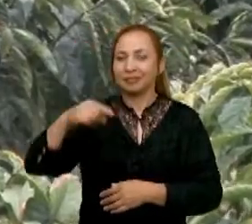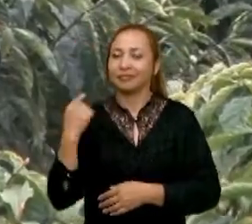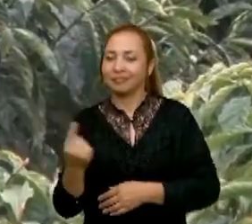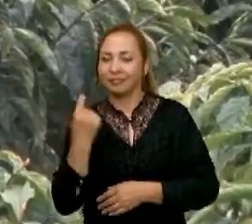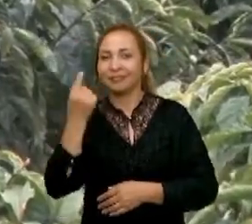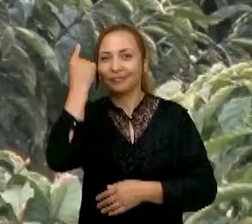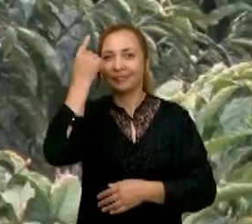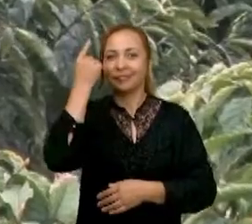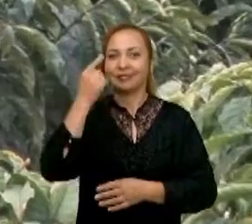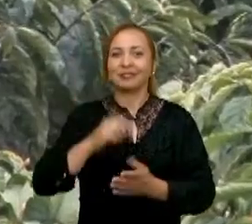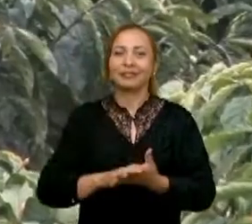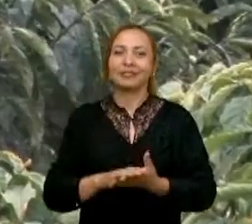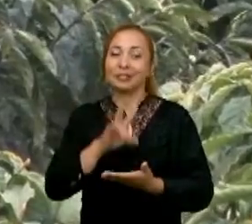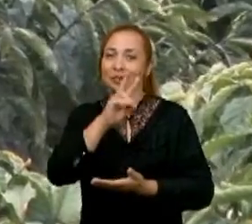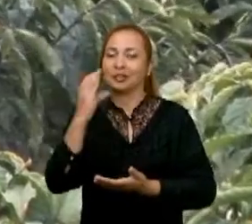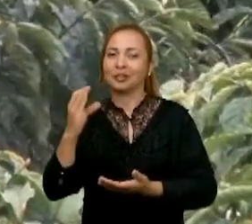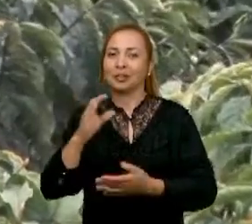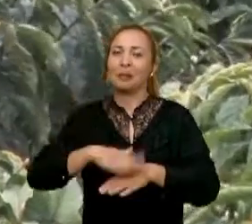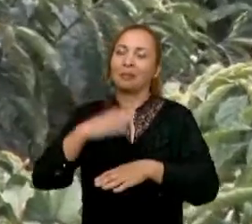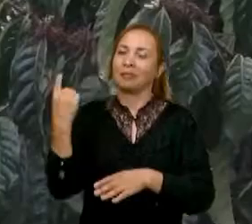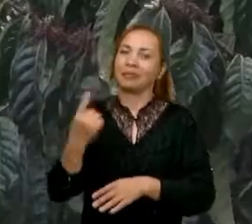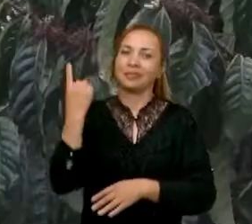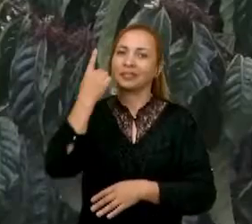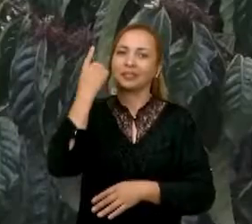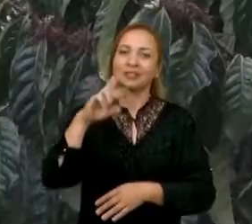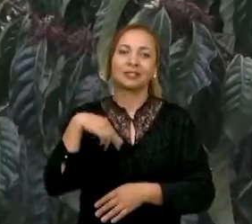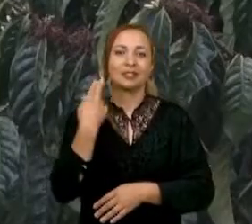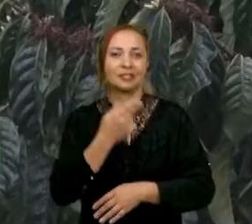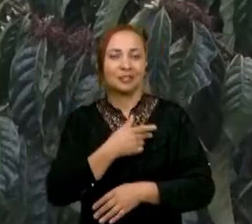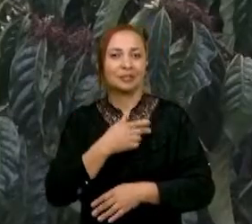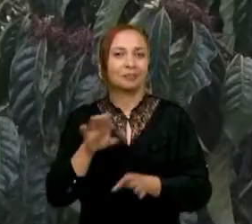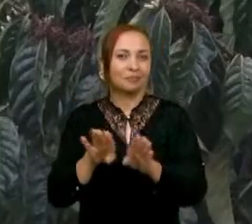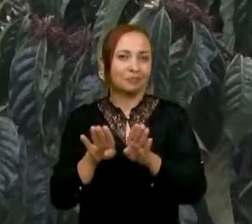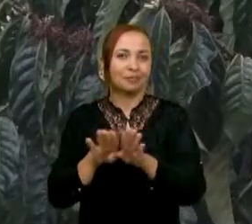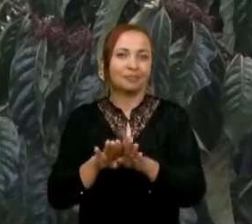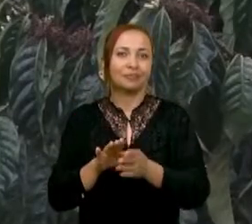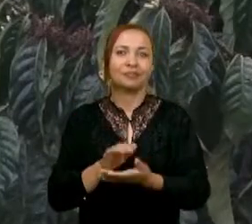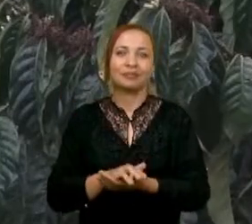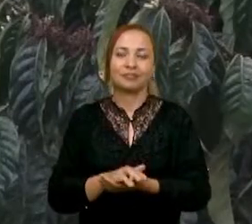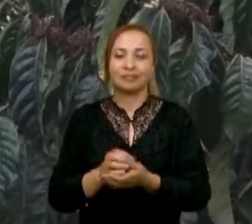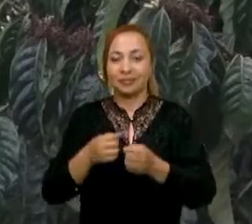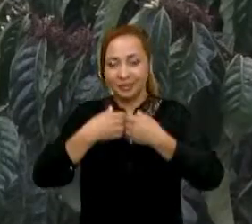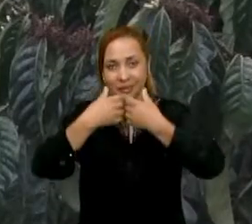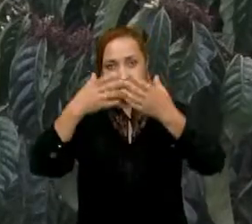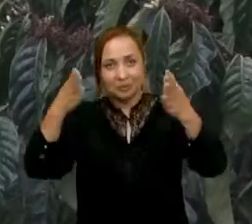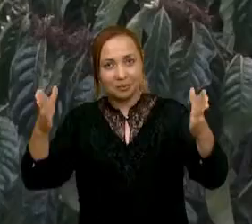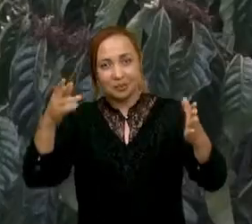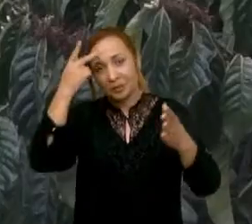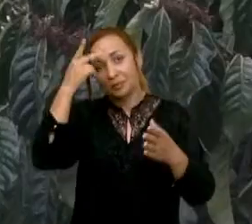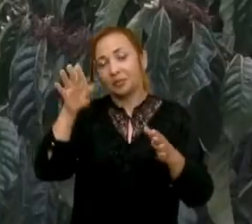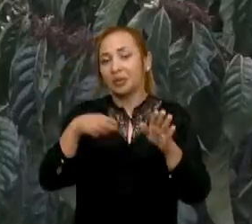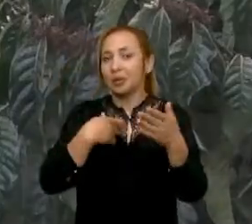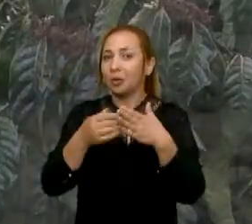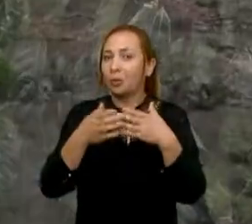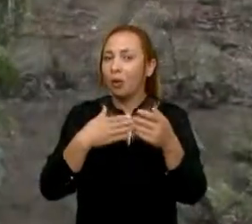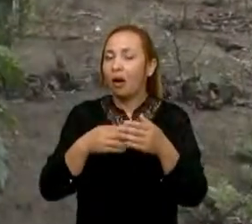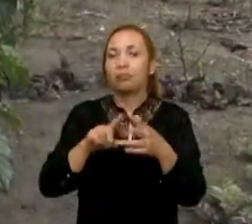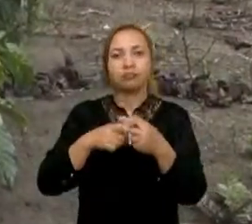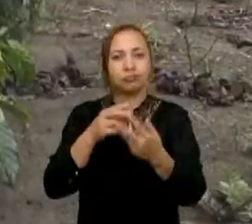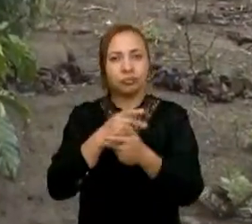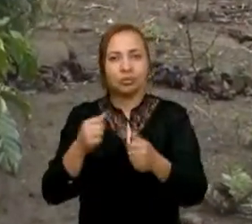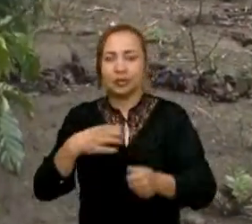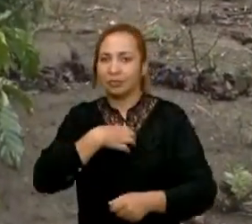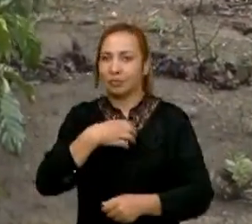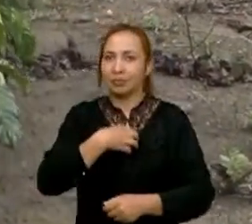chamadas, né, que é Planalto da Conquista, né, que é mais alta. Aí a gente também tá aberto aqui a qualquer produtor aí da